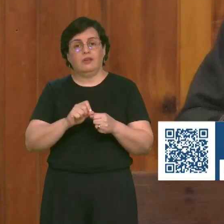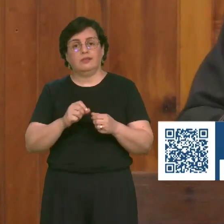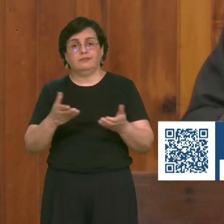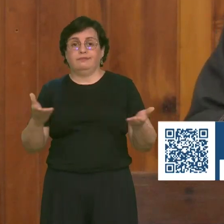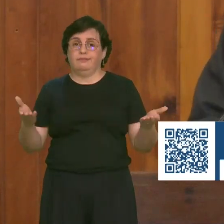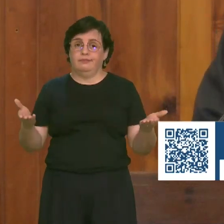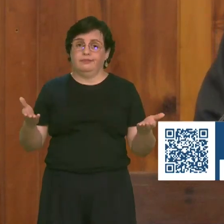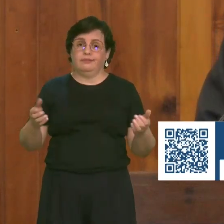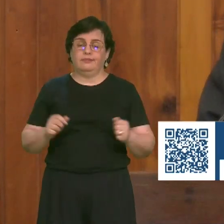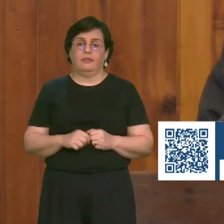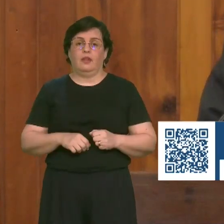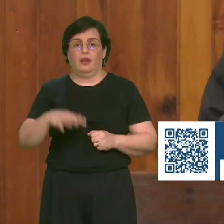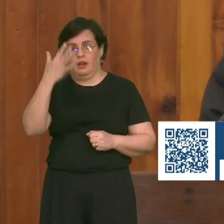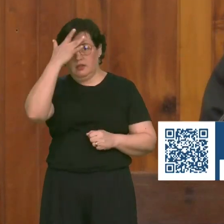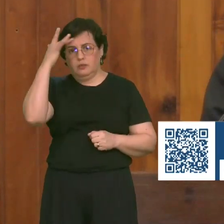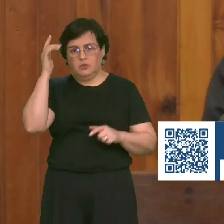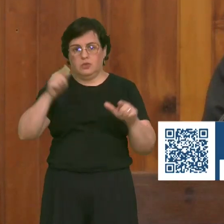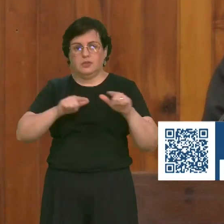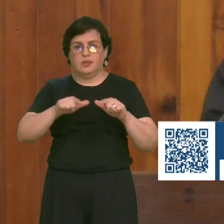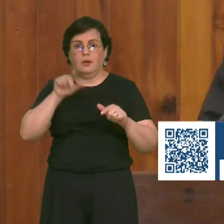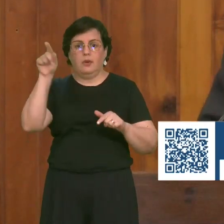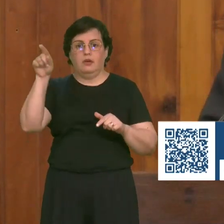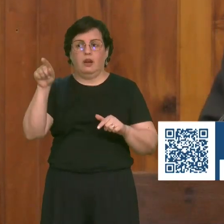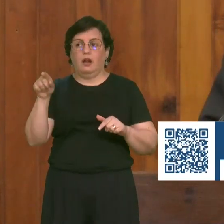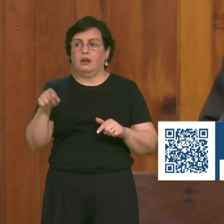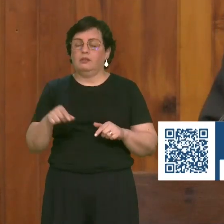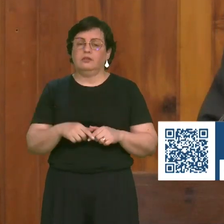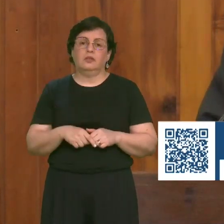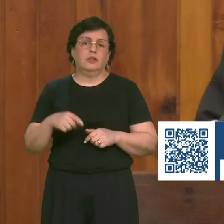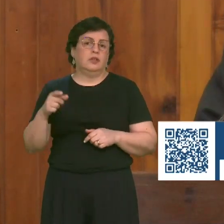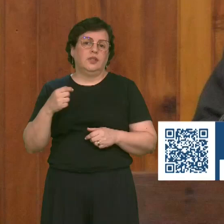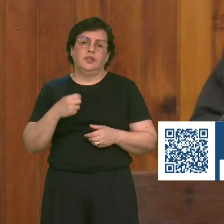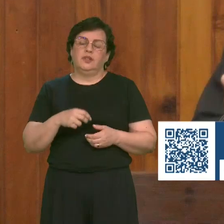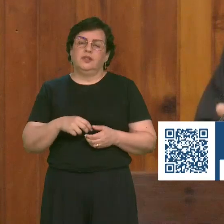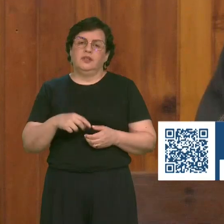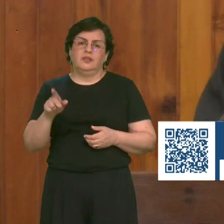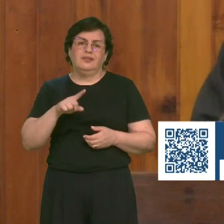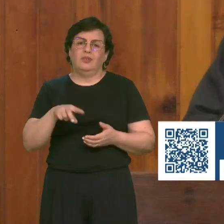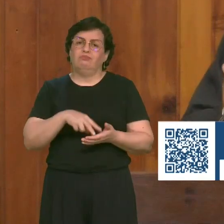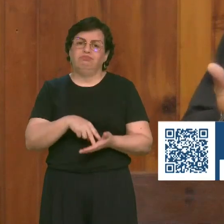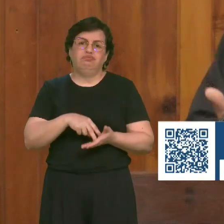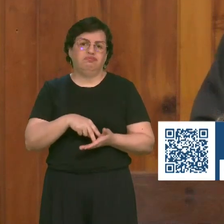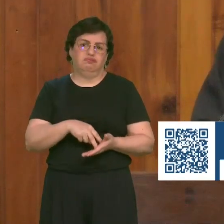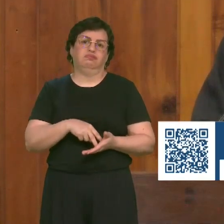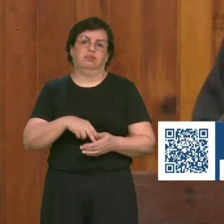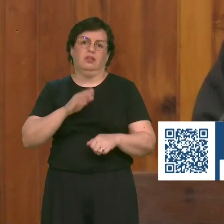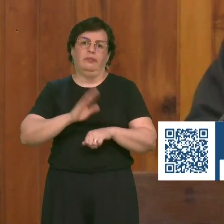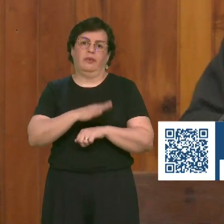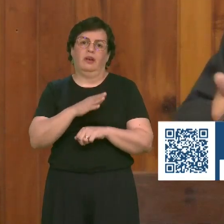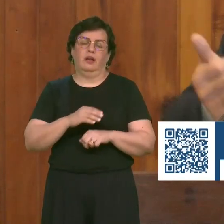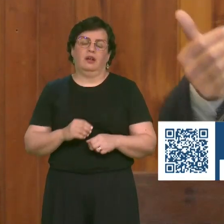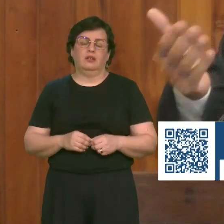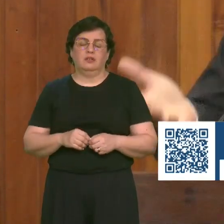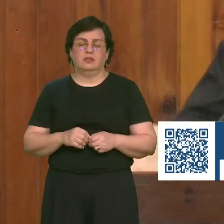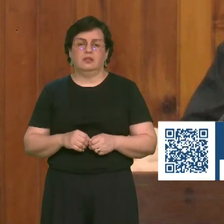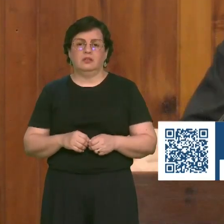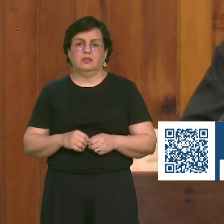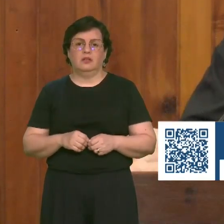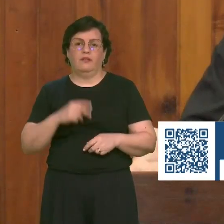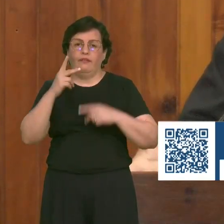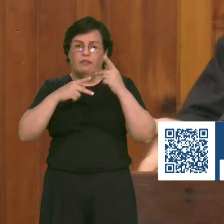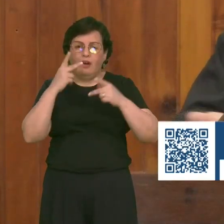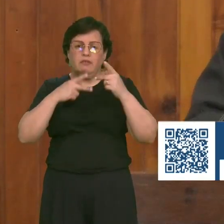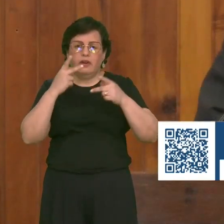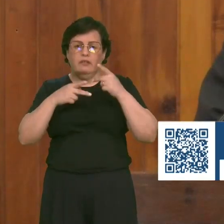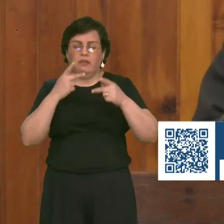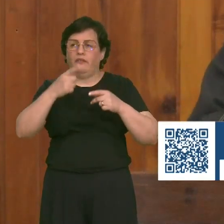os funcionários não suportam mais reclamam solicitam providências Vai um responsável